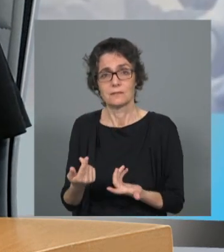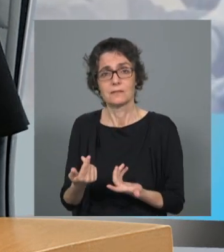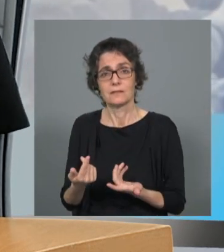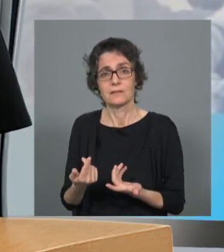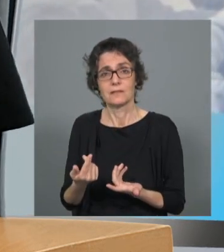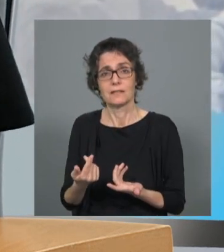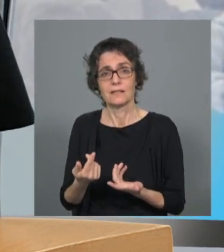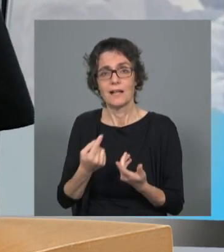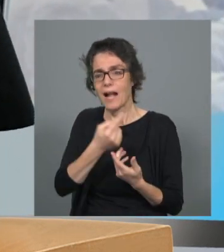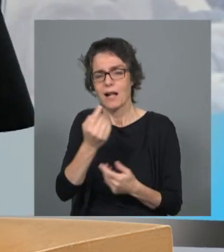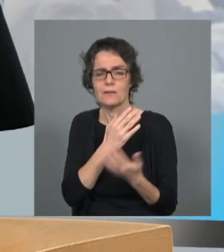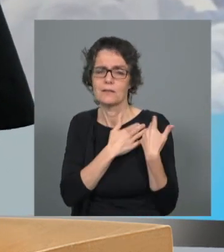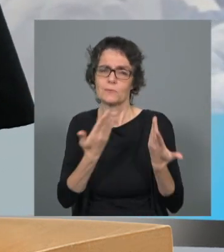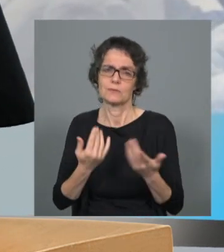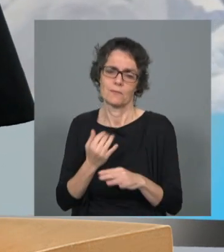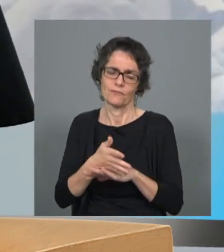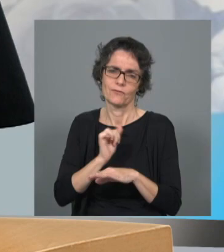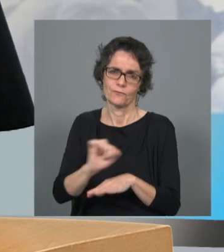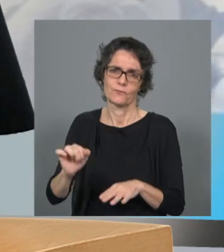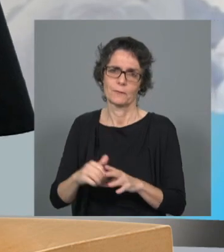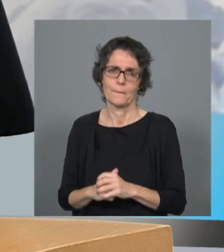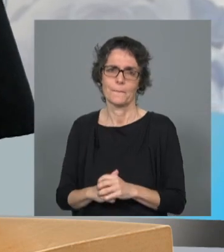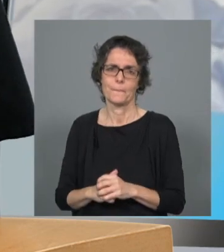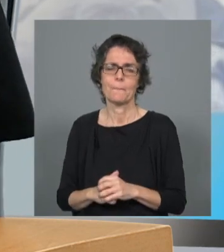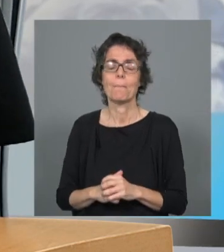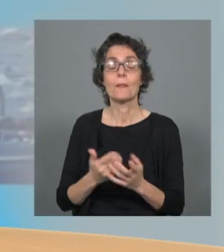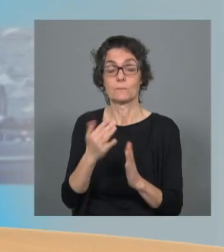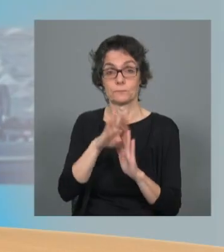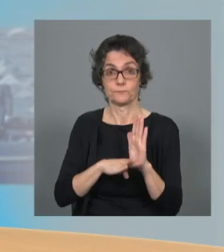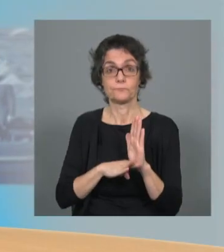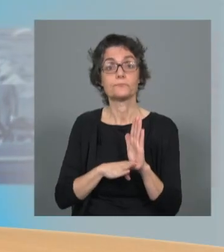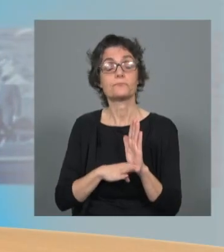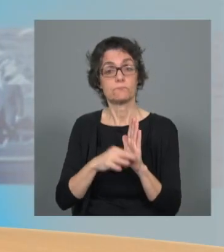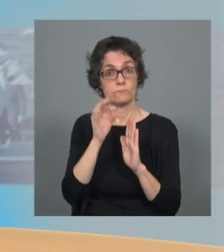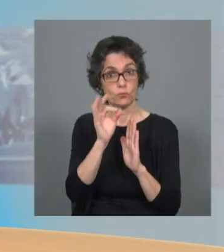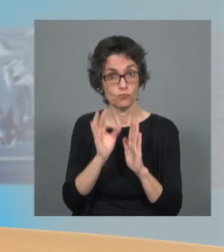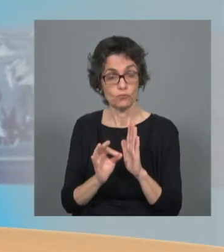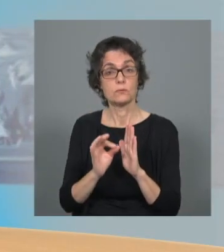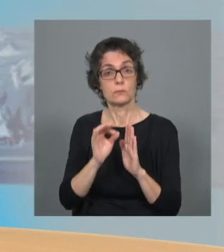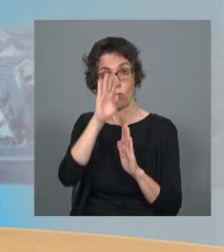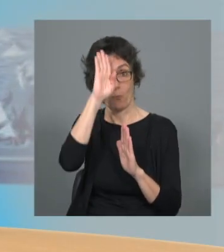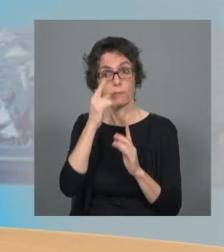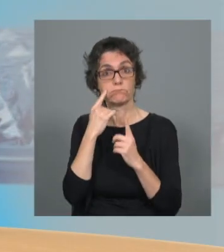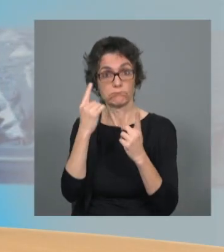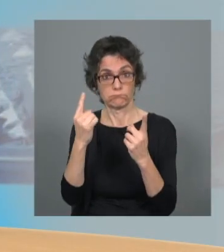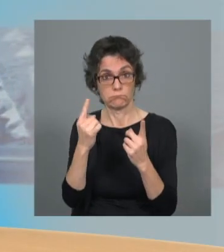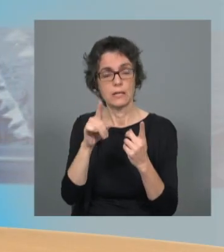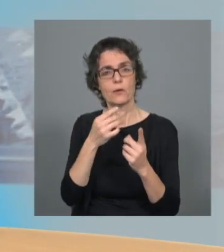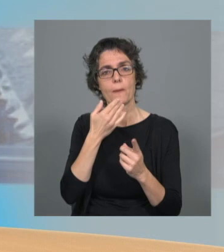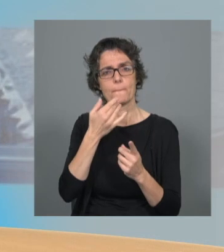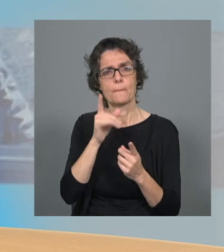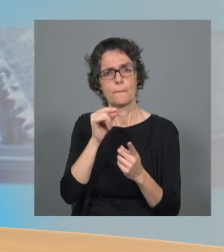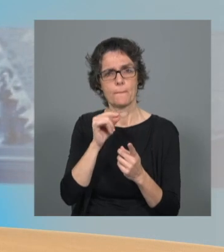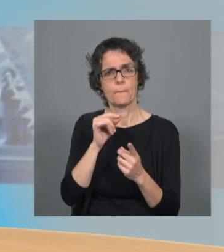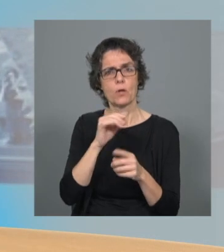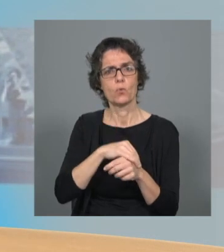intervir. É de facto um programa muito concreto, este que o Papa apresenta, e pedir-lhe um comentário